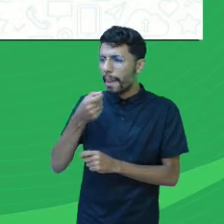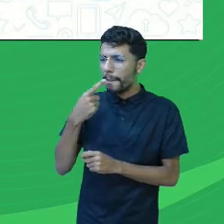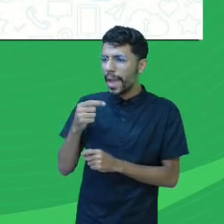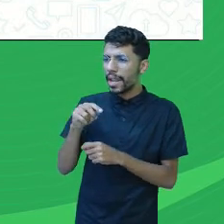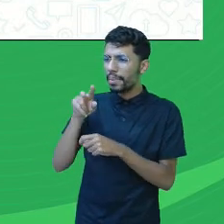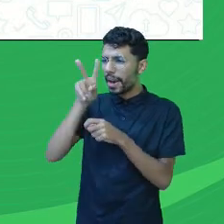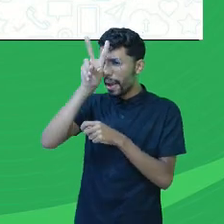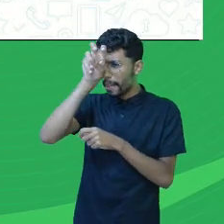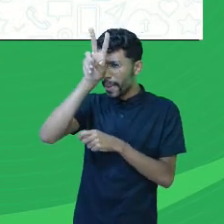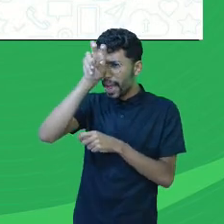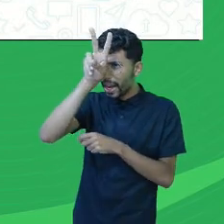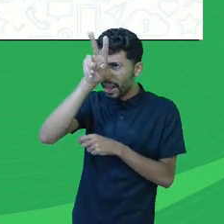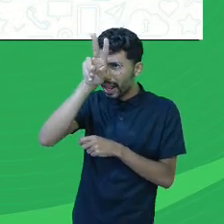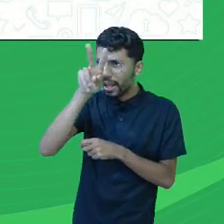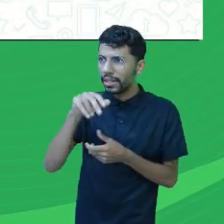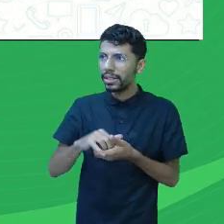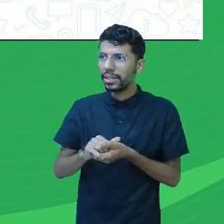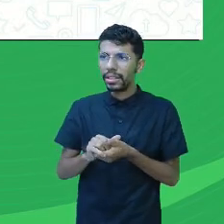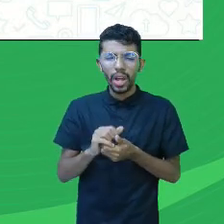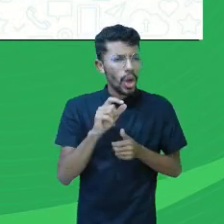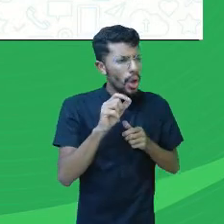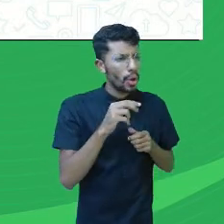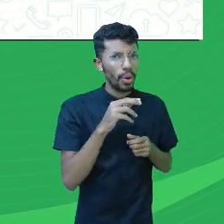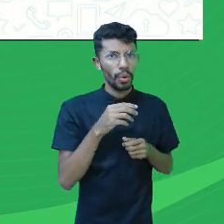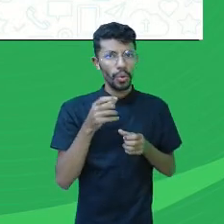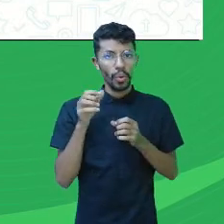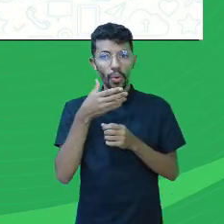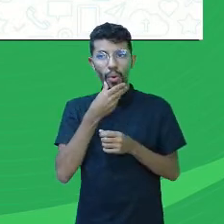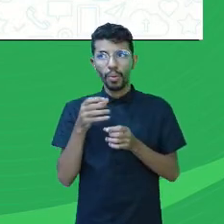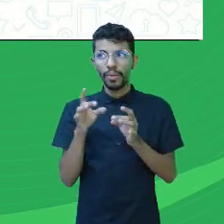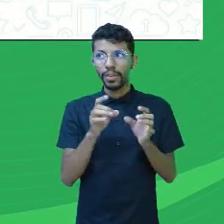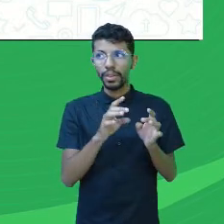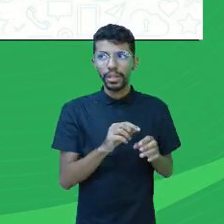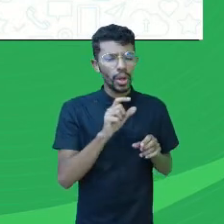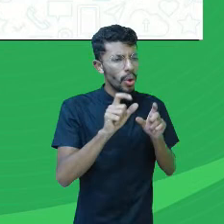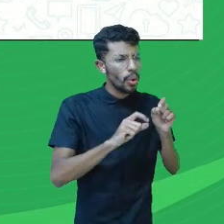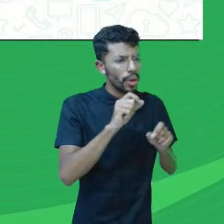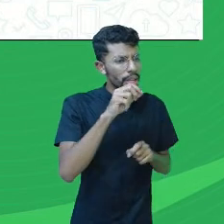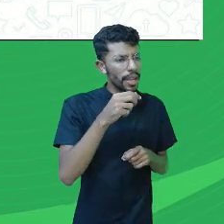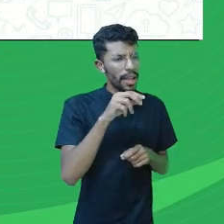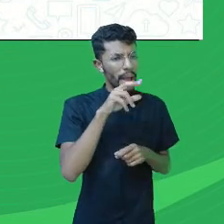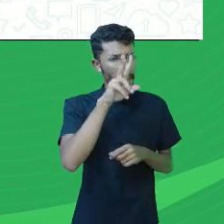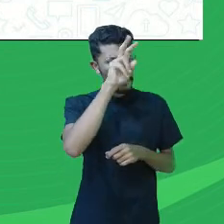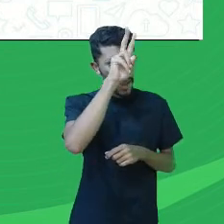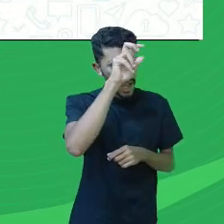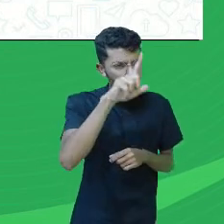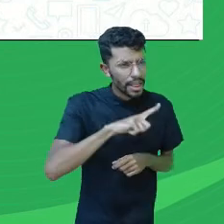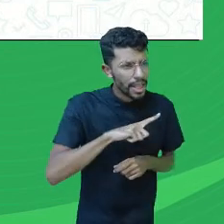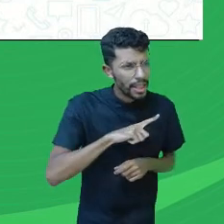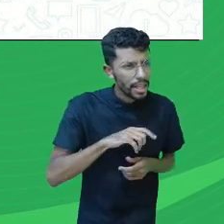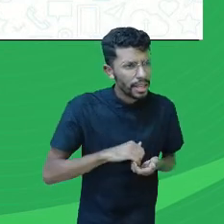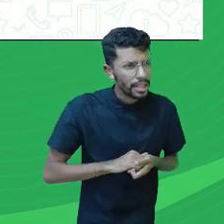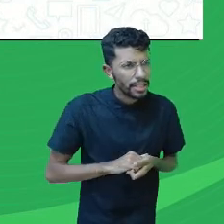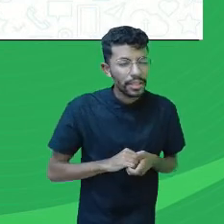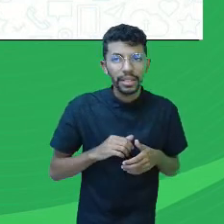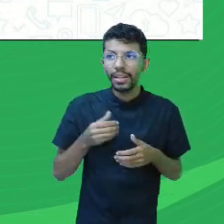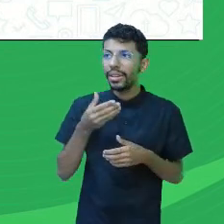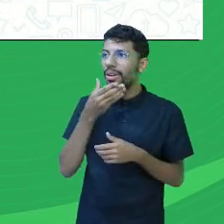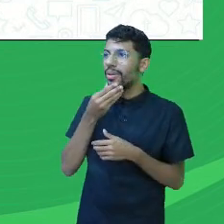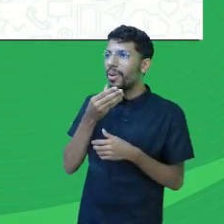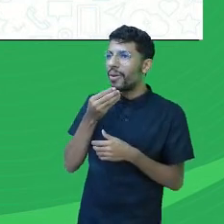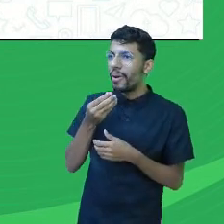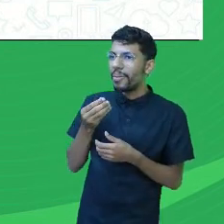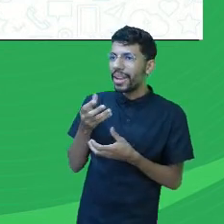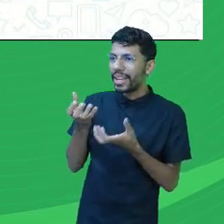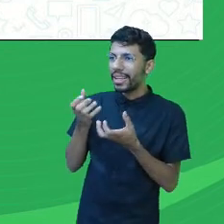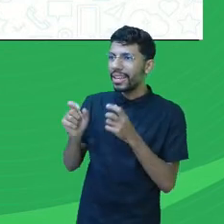vendedor respondeu. O que a barata tem? Você entendeu? O homem queria um remédio para quê, gente? Era